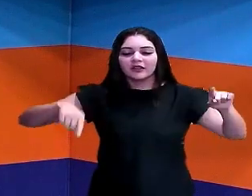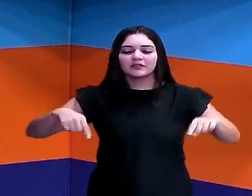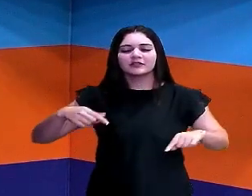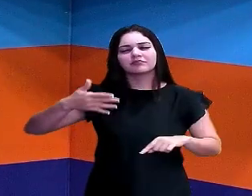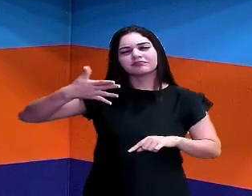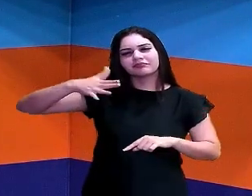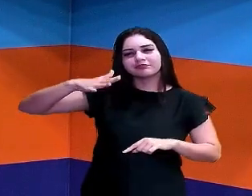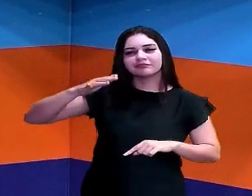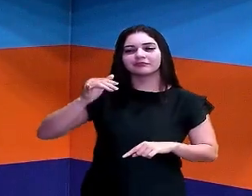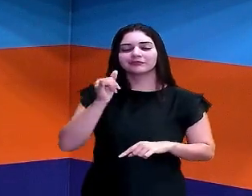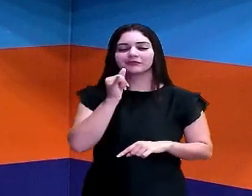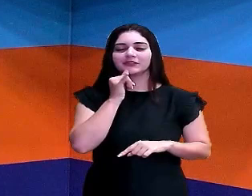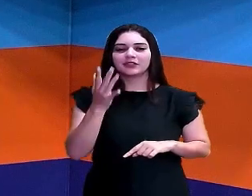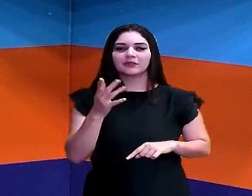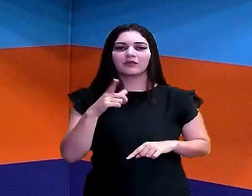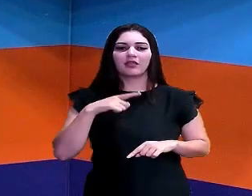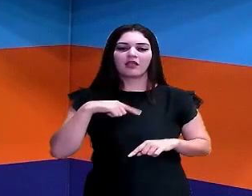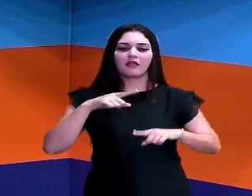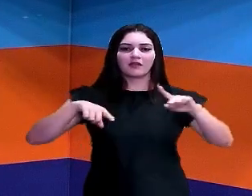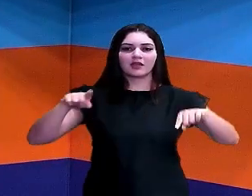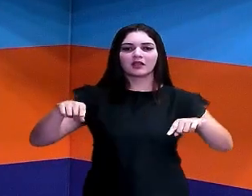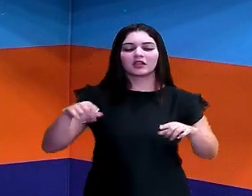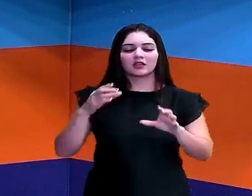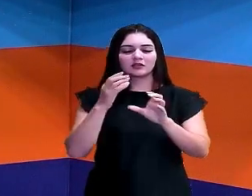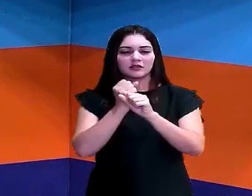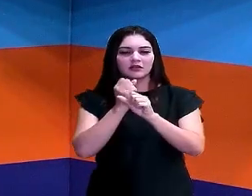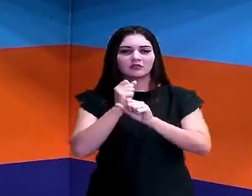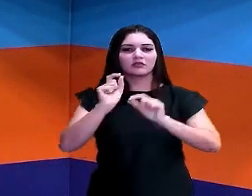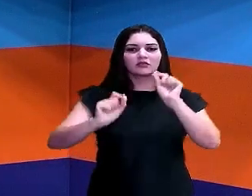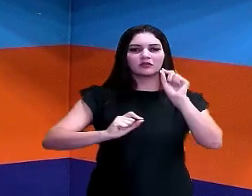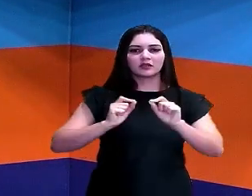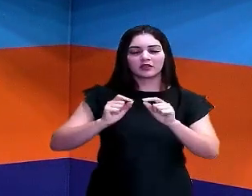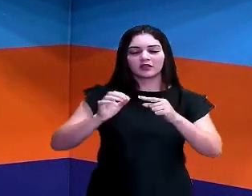A variação percentual é uma forma de calcular o